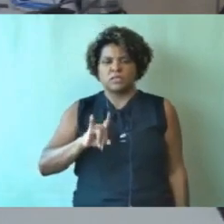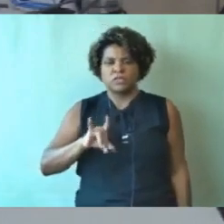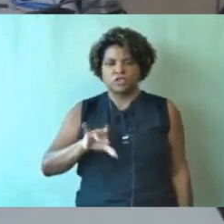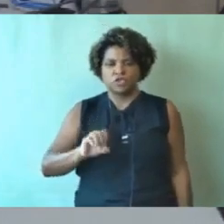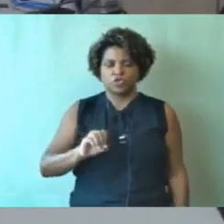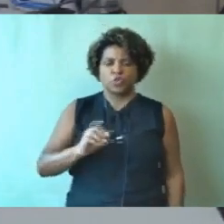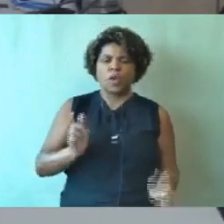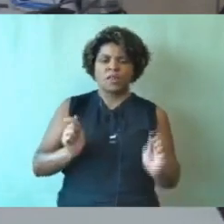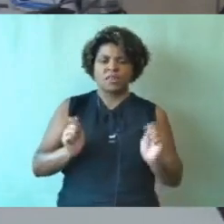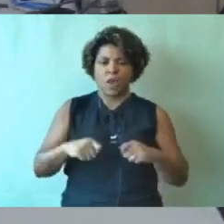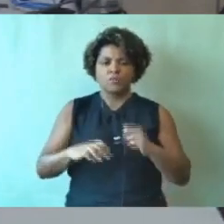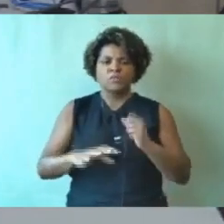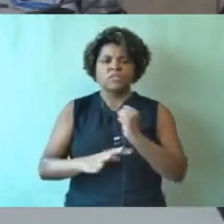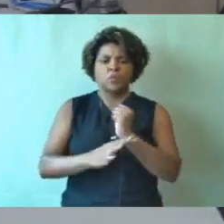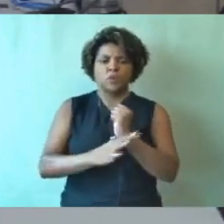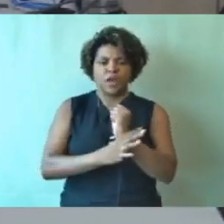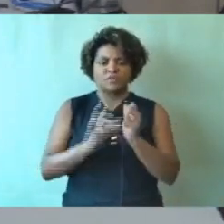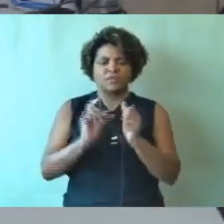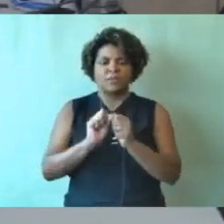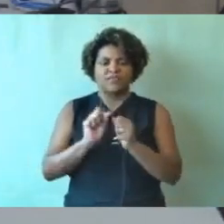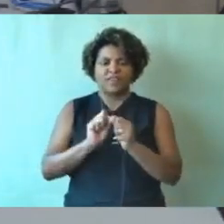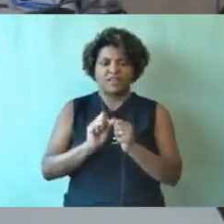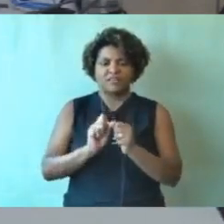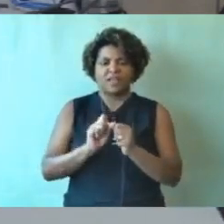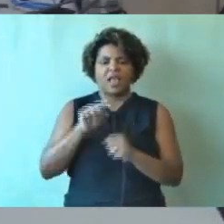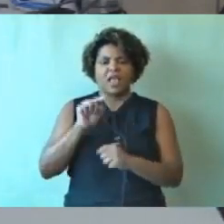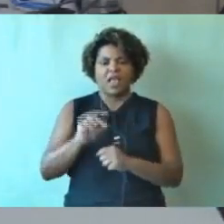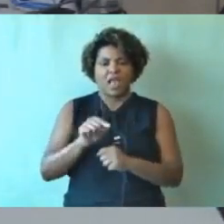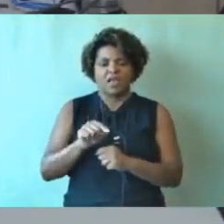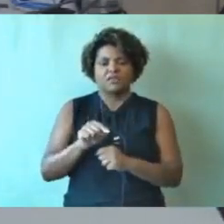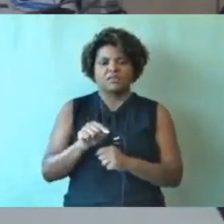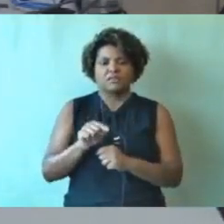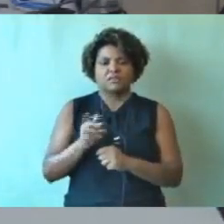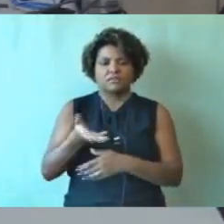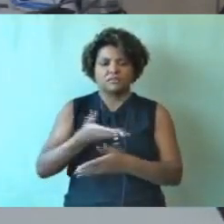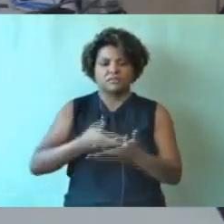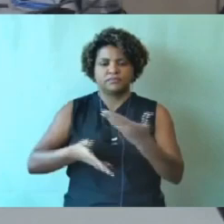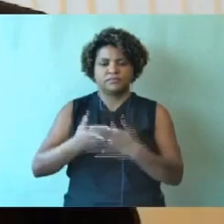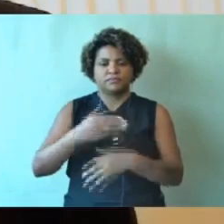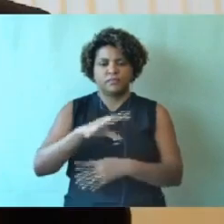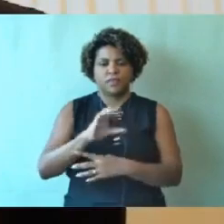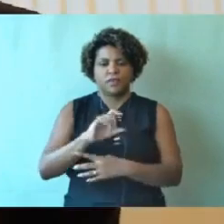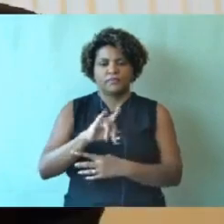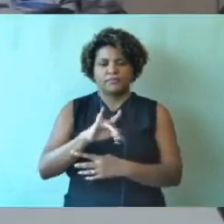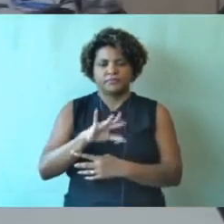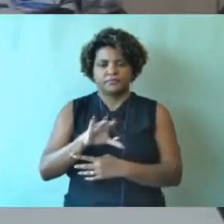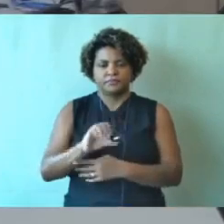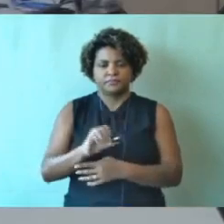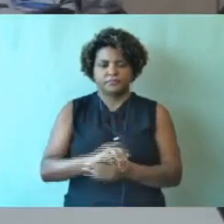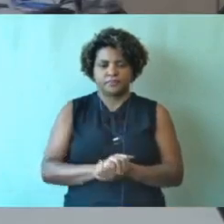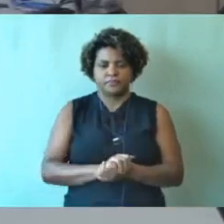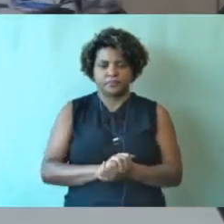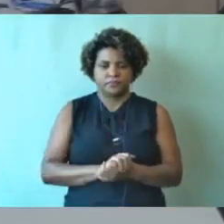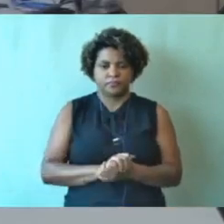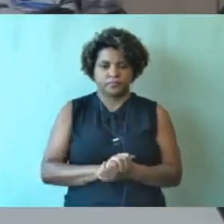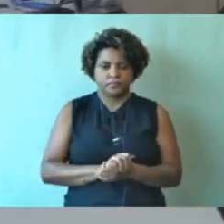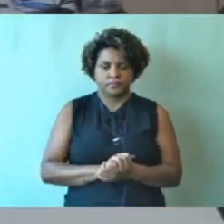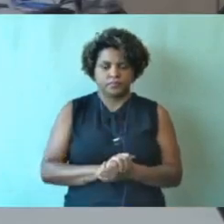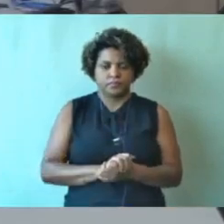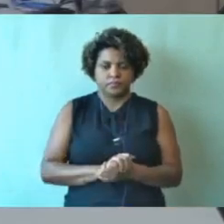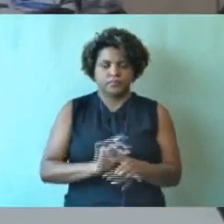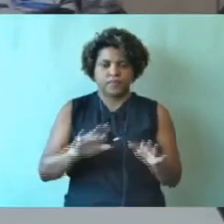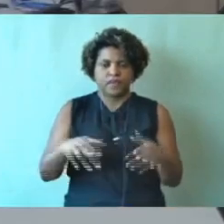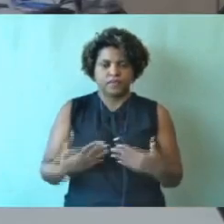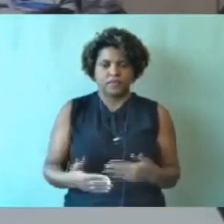isso? Peraí, por favor, eu fui ali junto com você, eu te atrapalhei e não ouvi o que você falou. Não, perdão. O subsídio deu